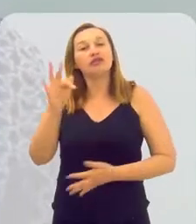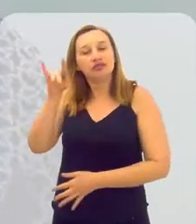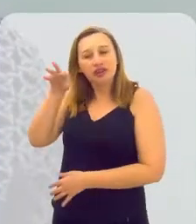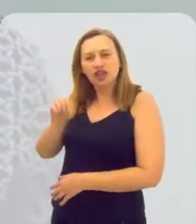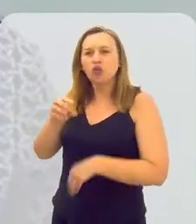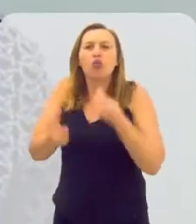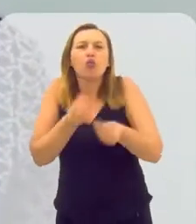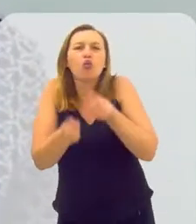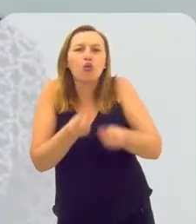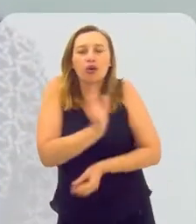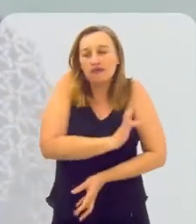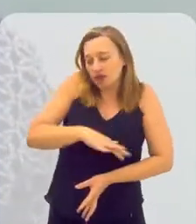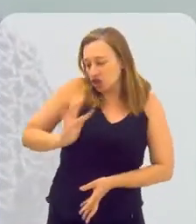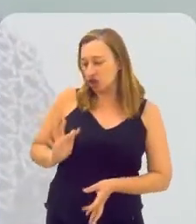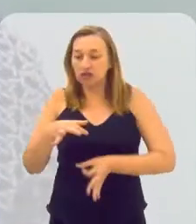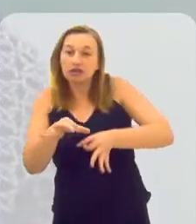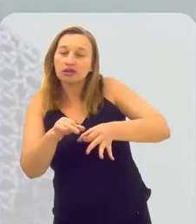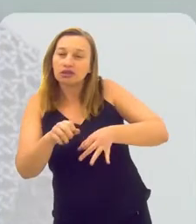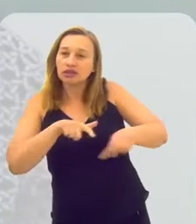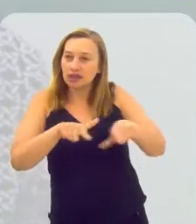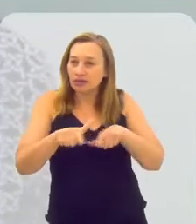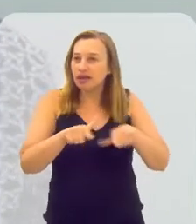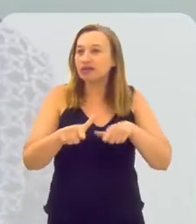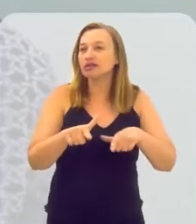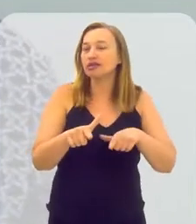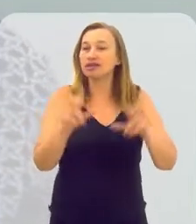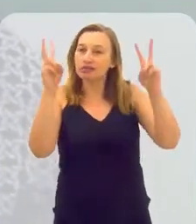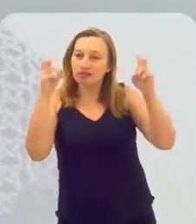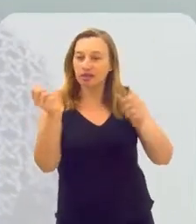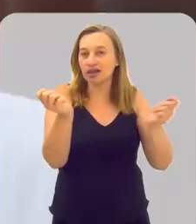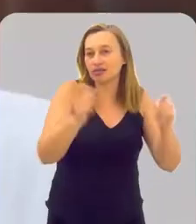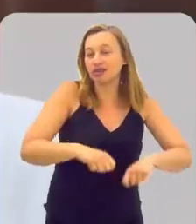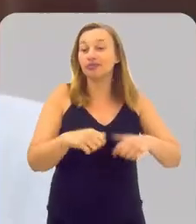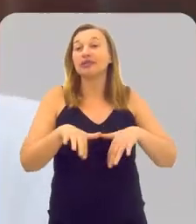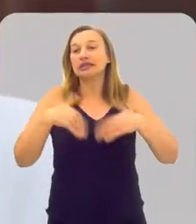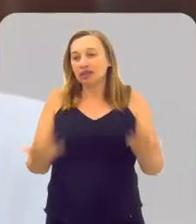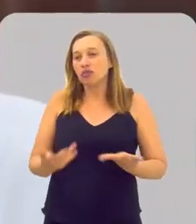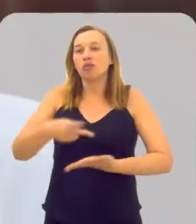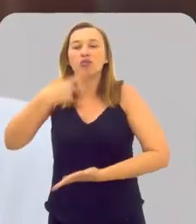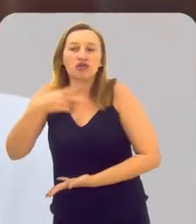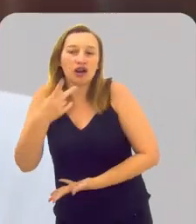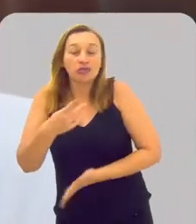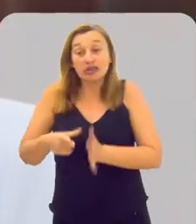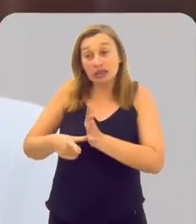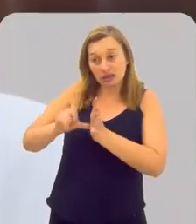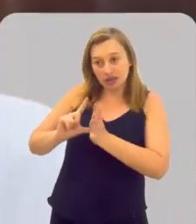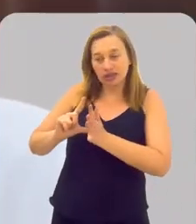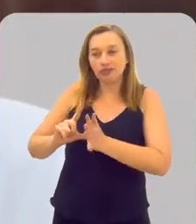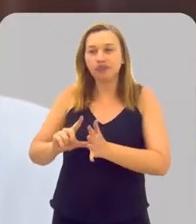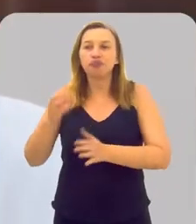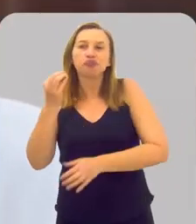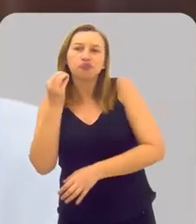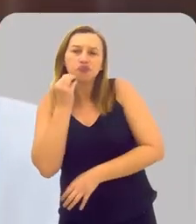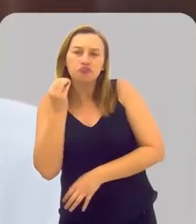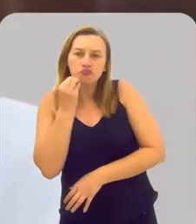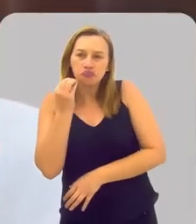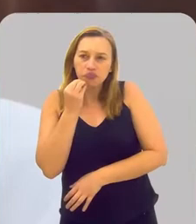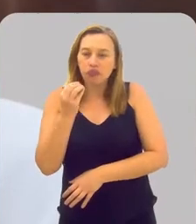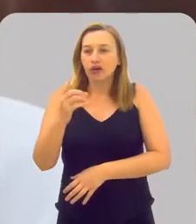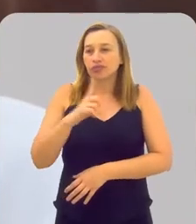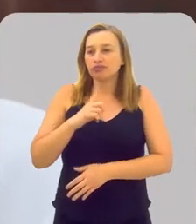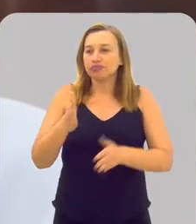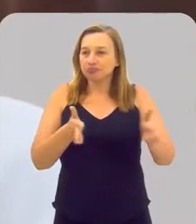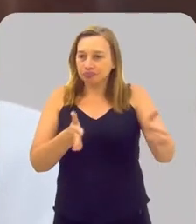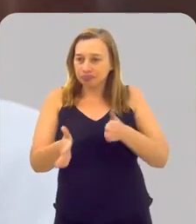capacitação. Fernando, como que a Firjan vem trabalhando esse tema da capacitação? Então, como a gente falou no primeiro bloco, as